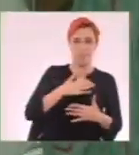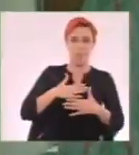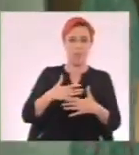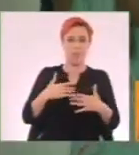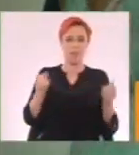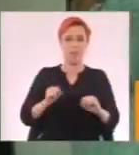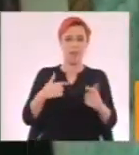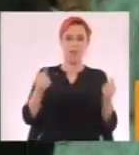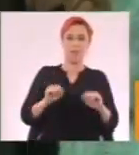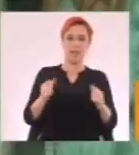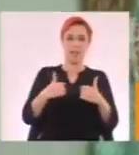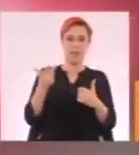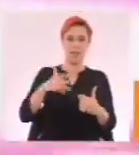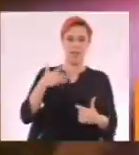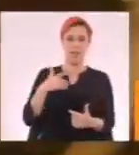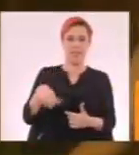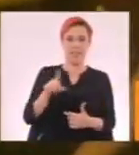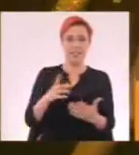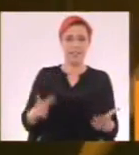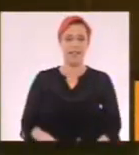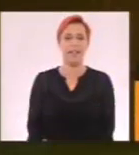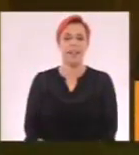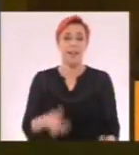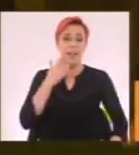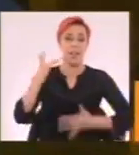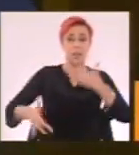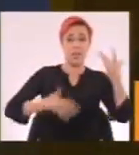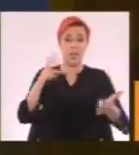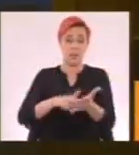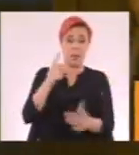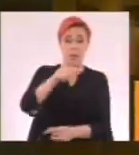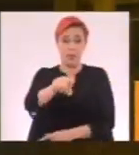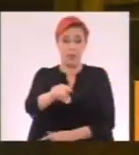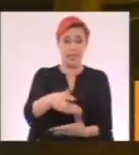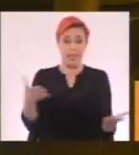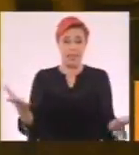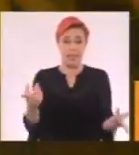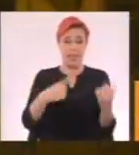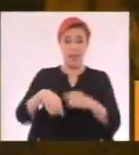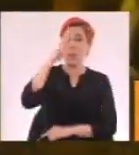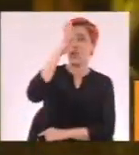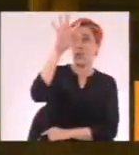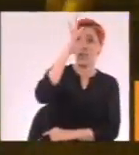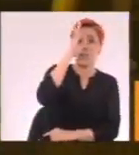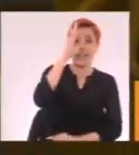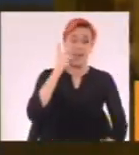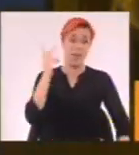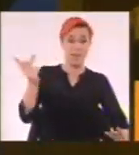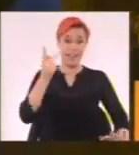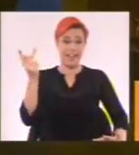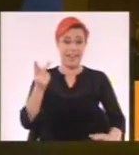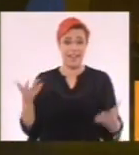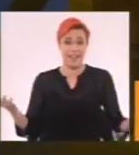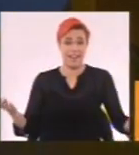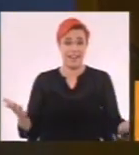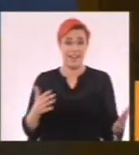Até estou a ficar nervosa também. Vai. Neste teatro espero por ti, onde sonhei e vivi.